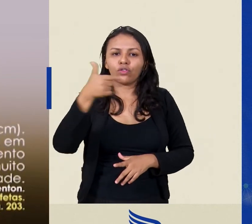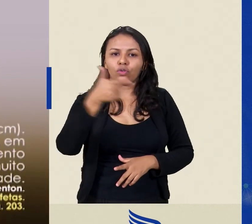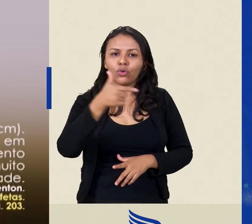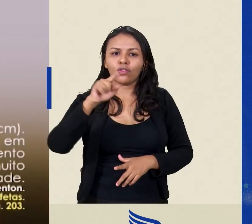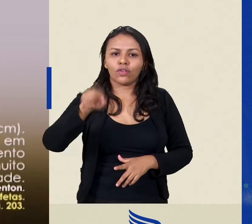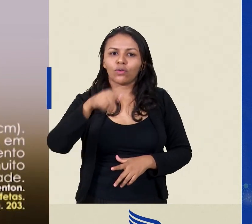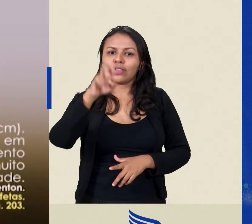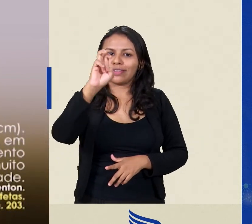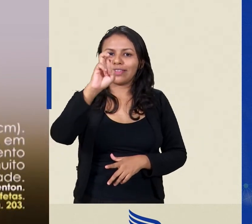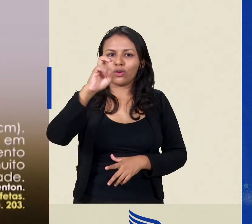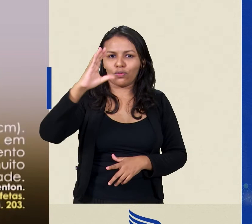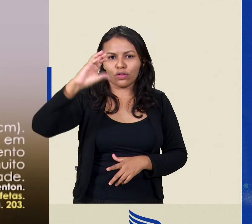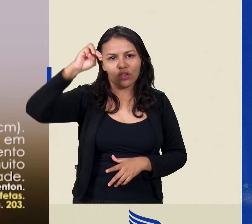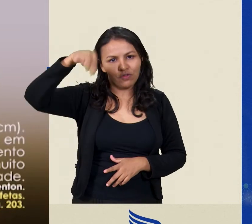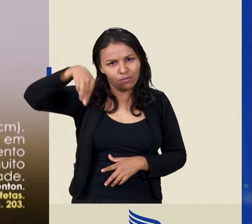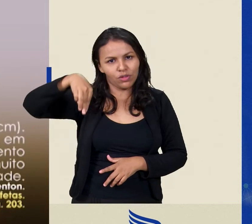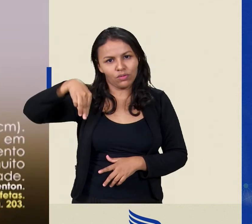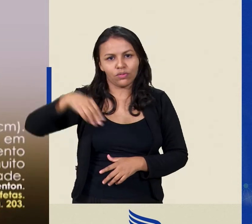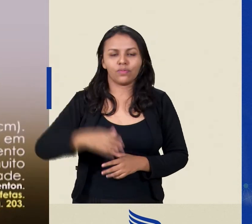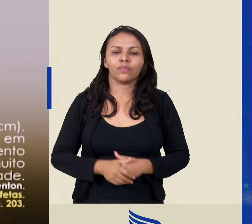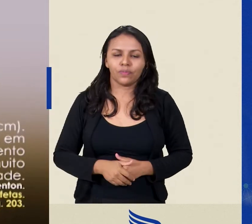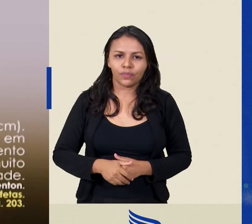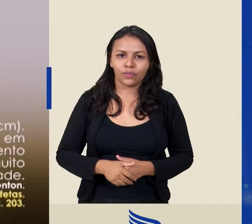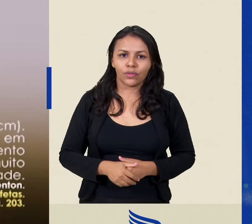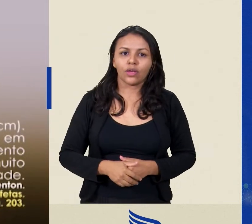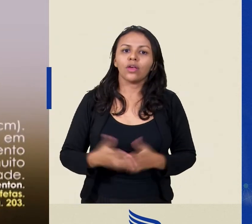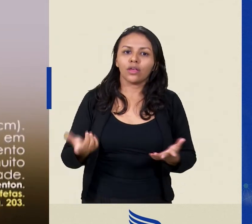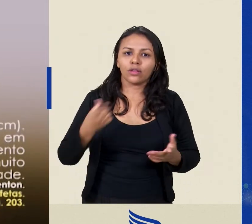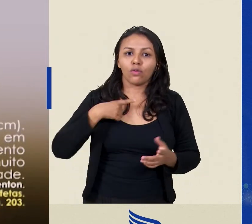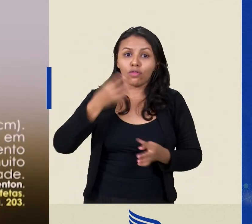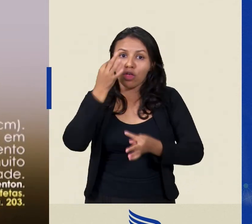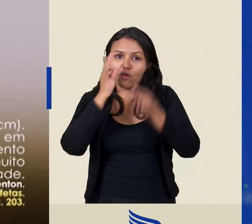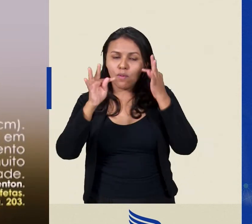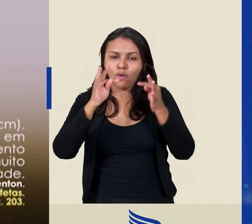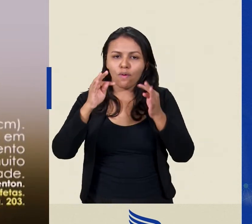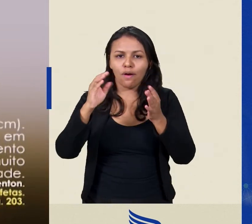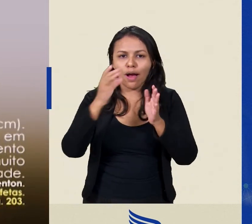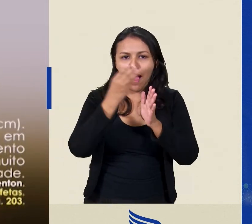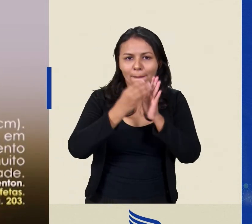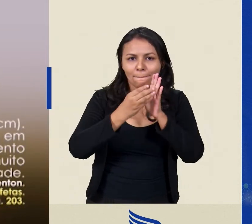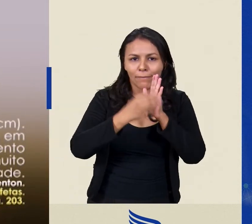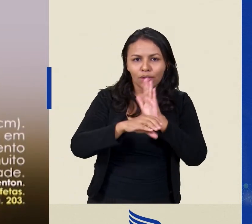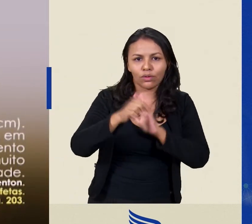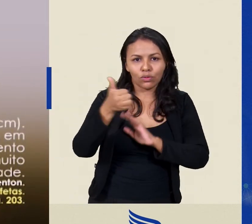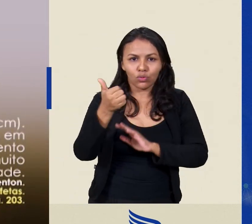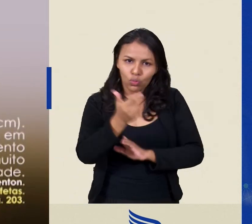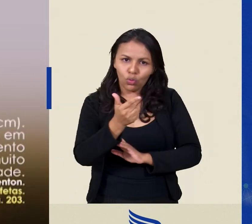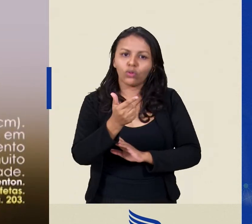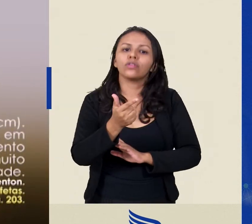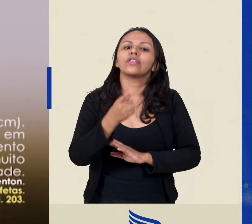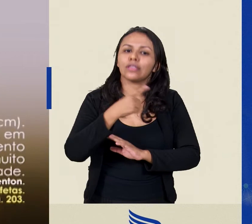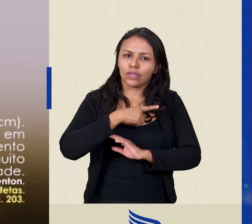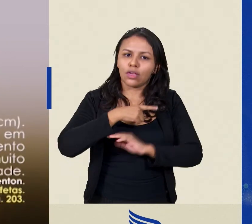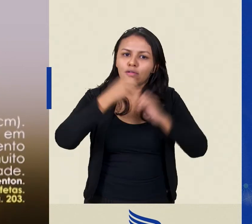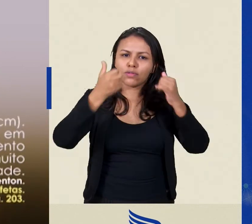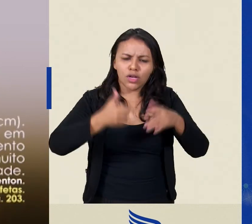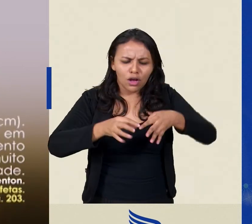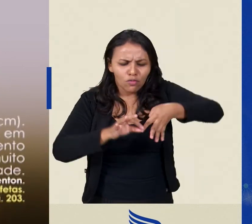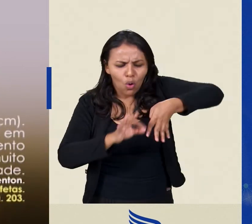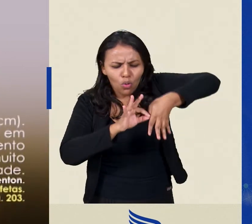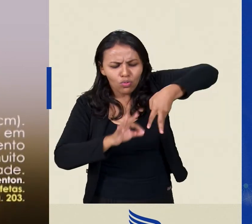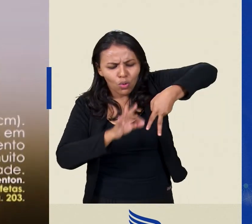em polegadas em Testemunhas 12, com o comprimento apropriado e muito desejável